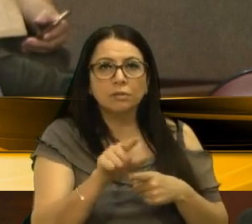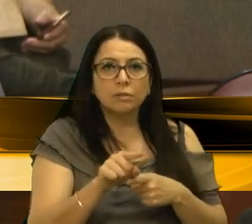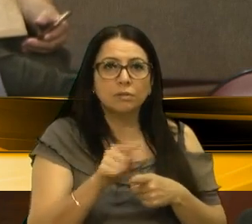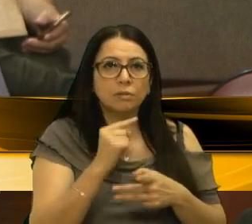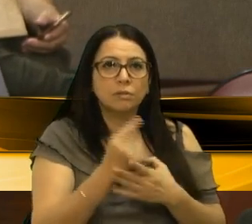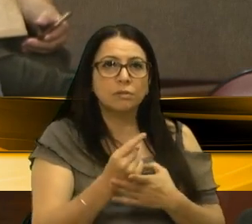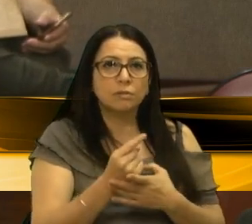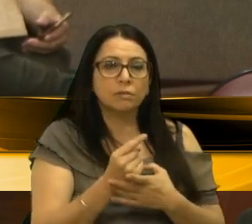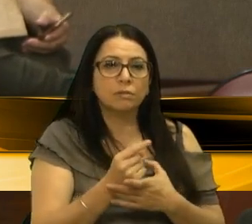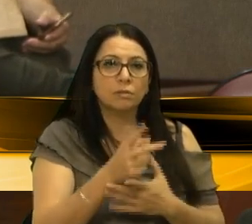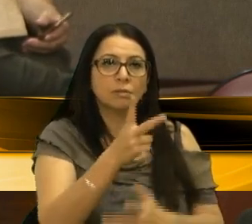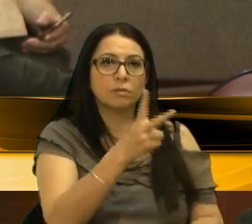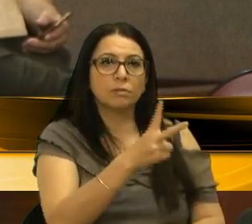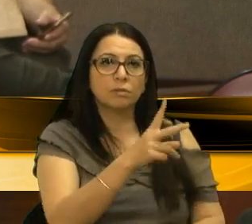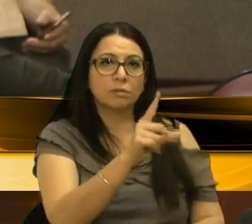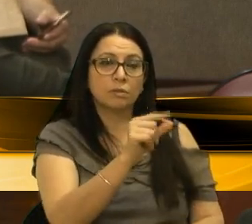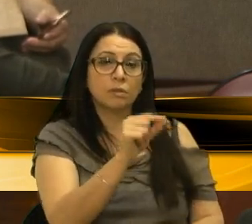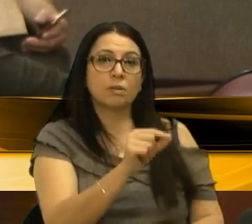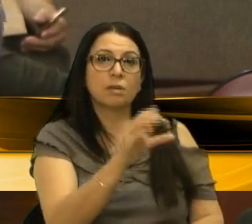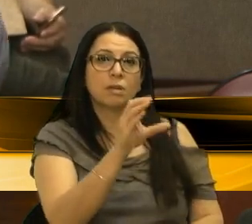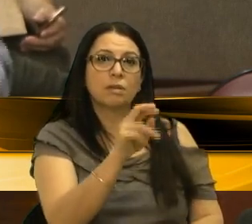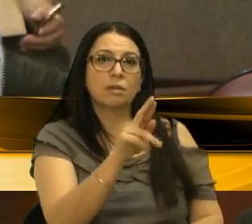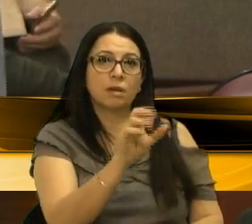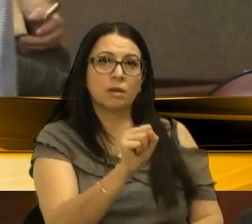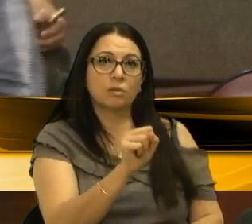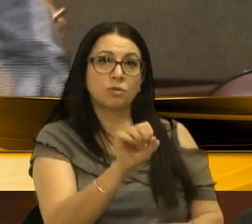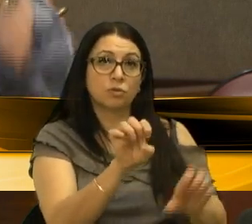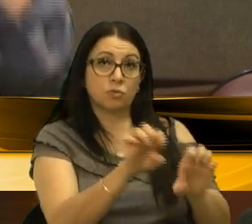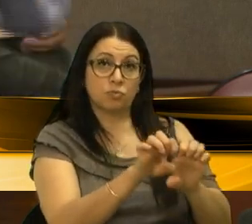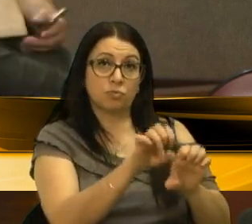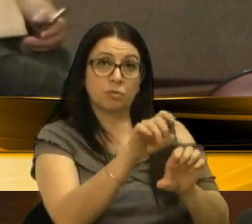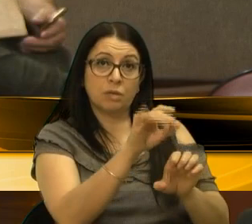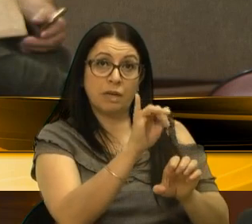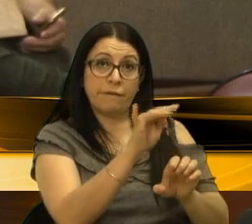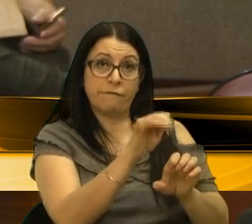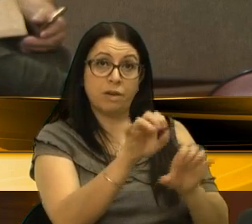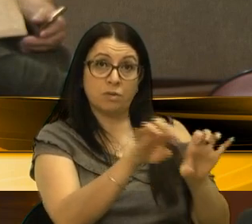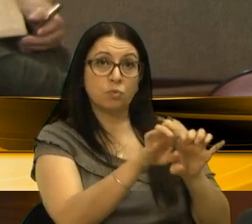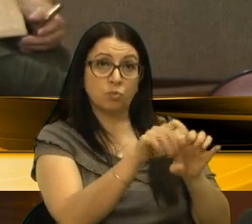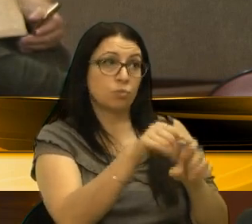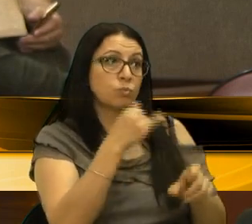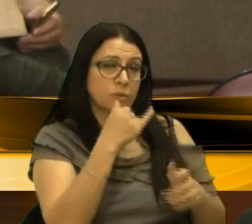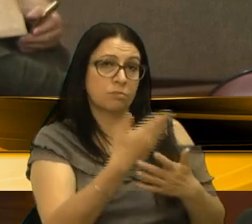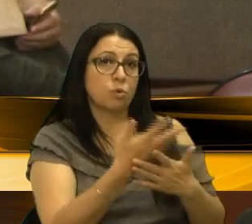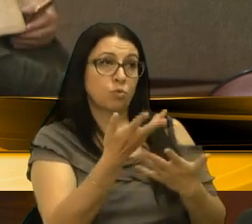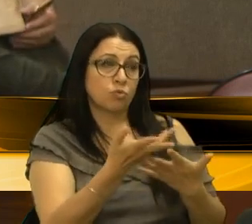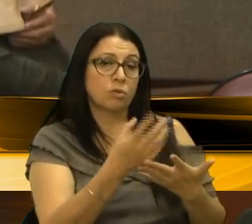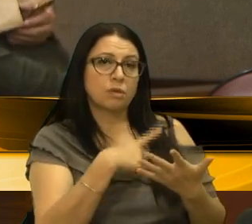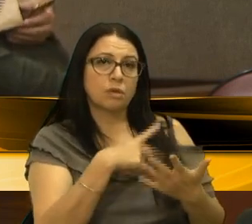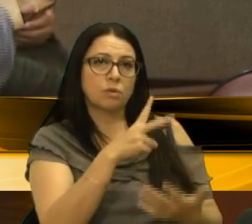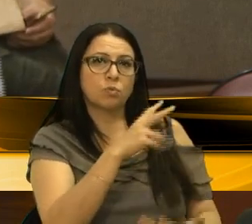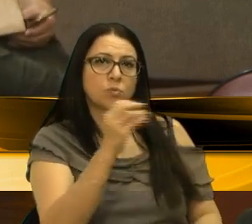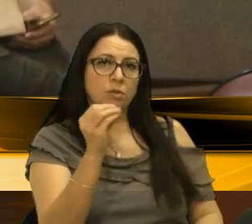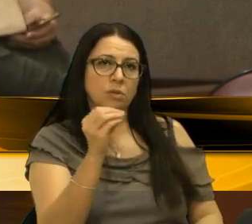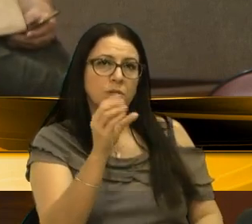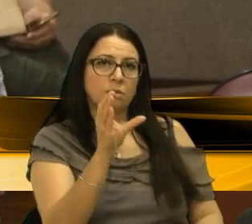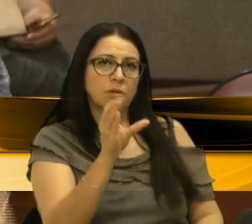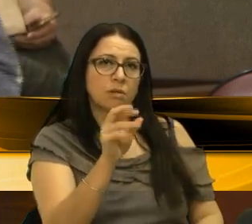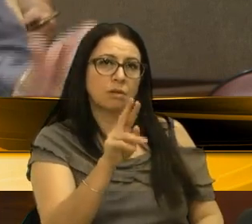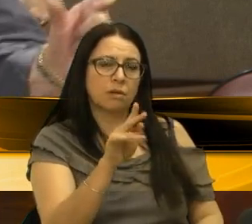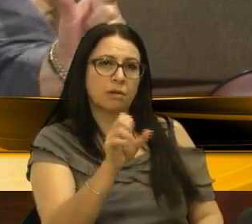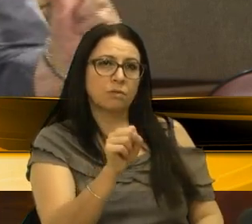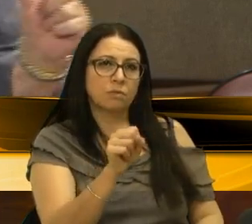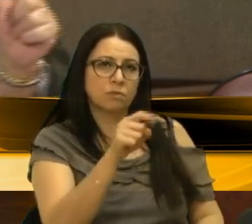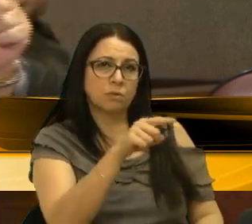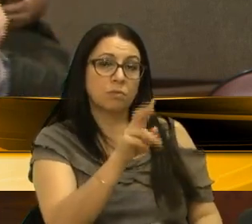está 210 cargos de auxiliar de infraestrutura, tá? Digamos que hoje tenha 200 cargos, tá?